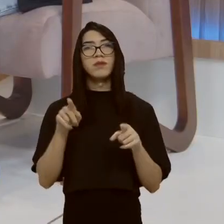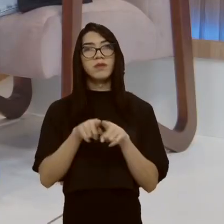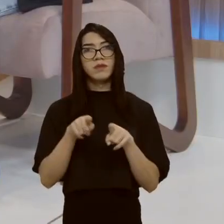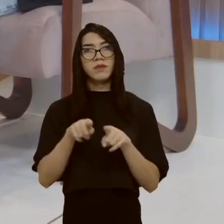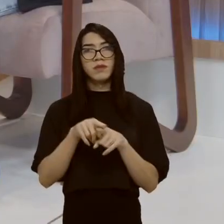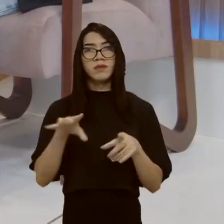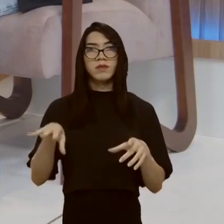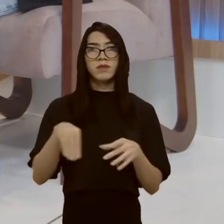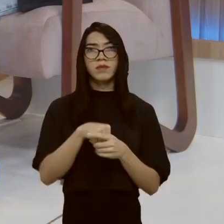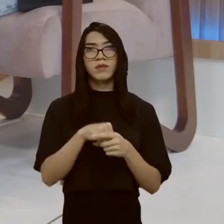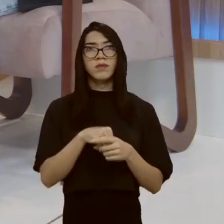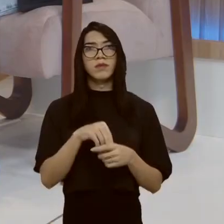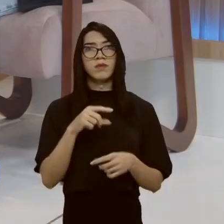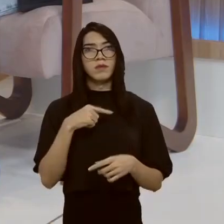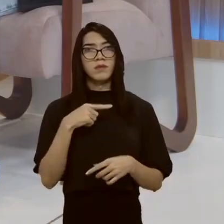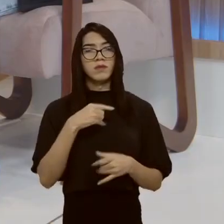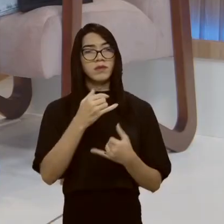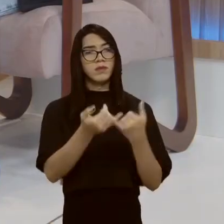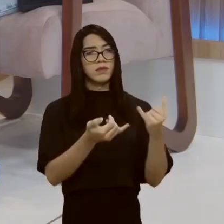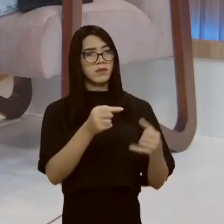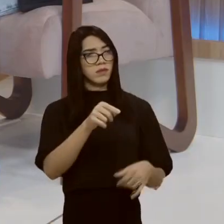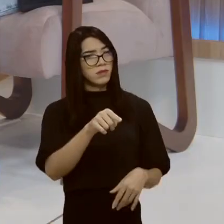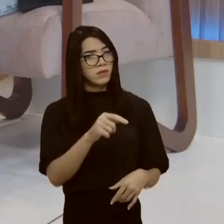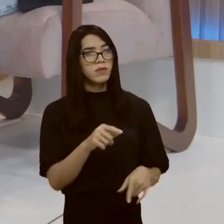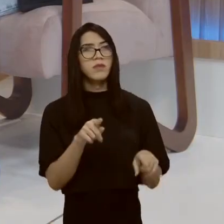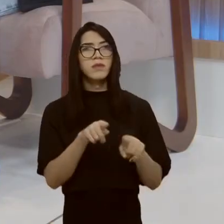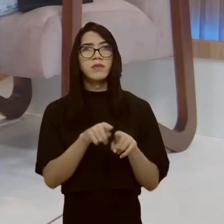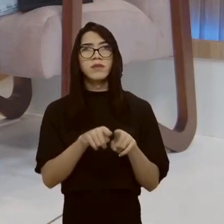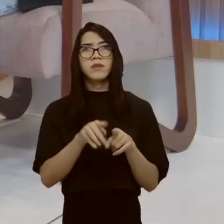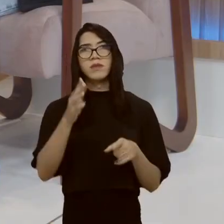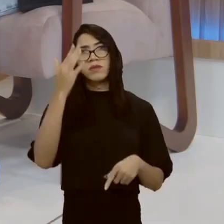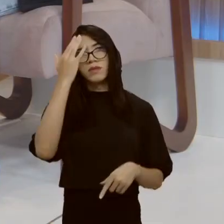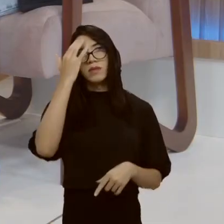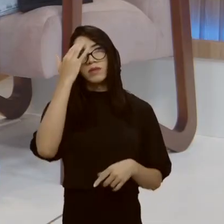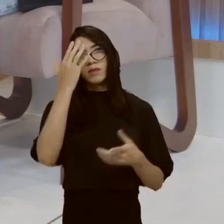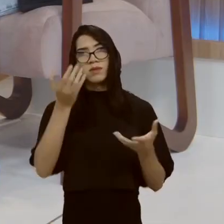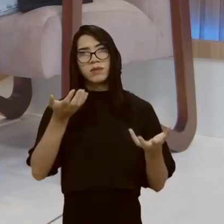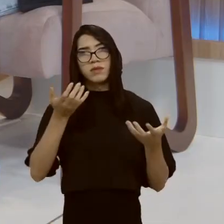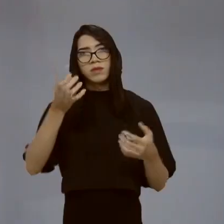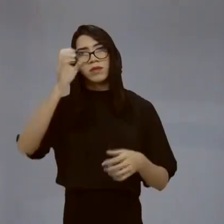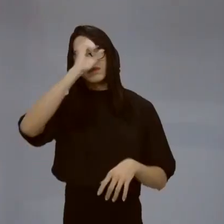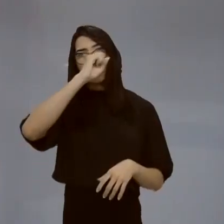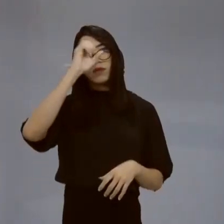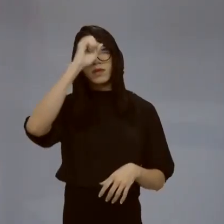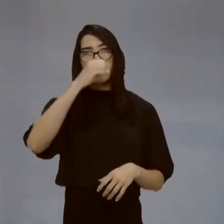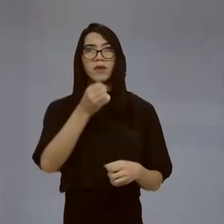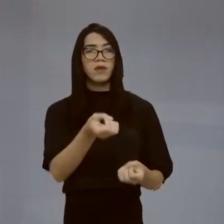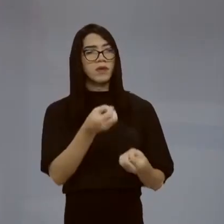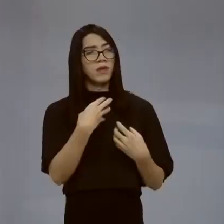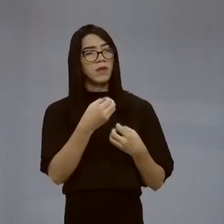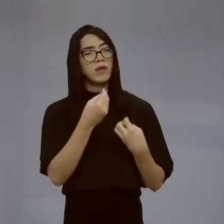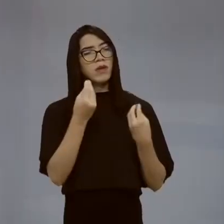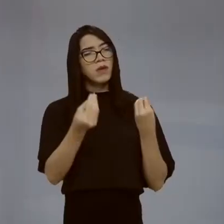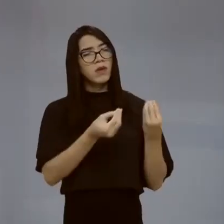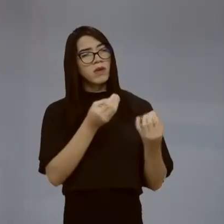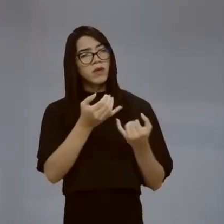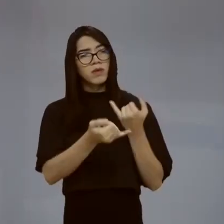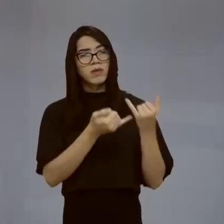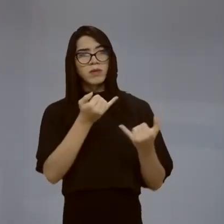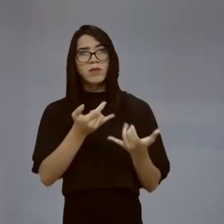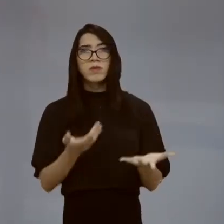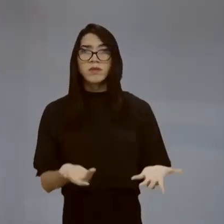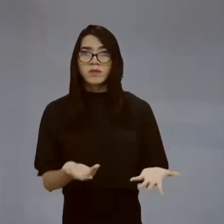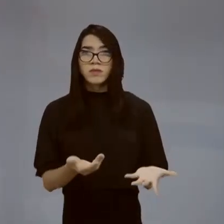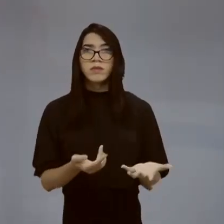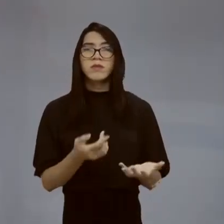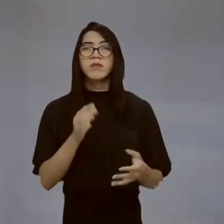vai jogar? Então deixa eu entender esse jogo também, né? Deixa eu aprender, me ensina como é esse jogo, porque às vezes a gente fica